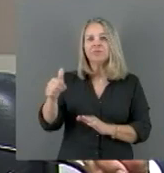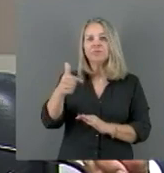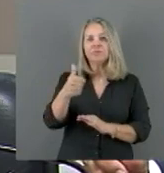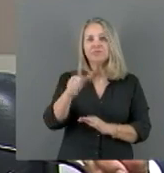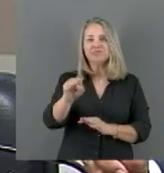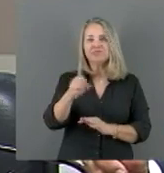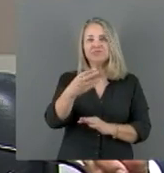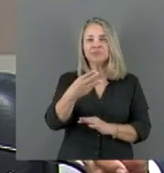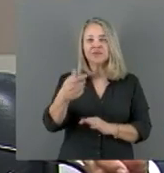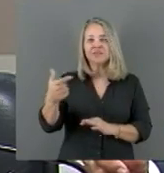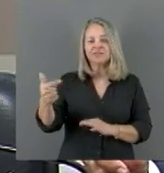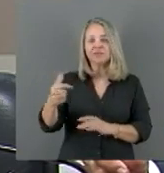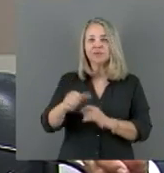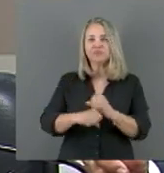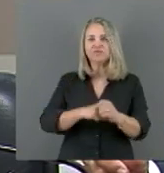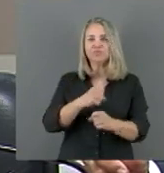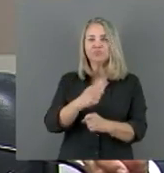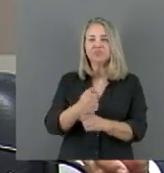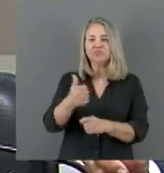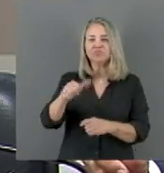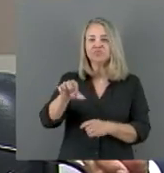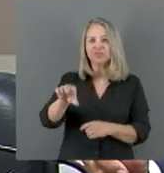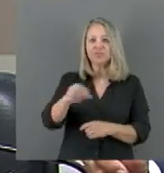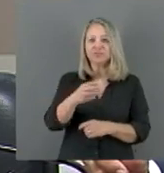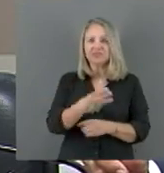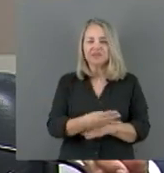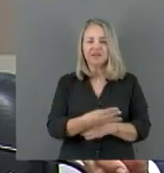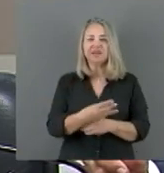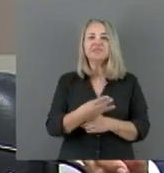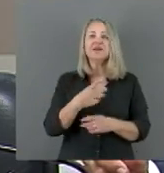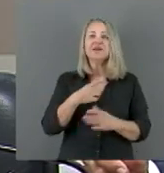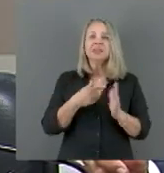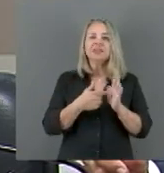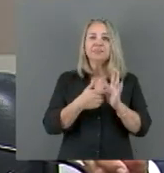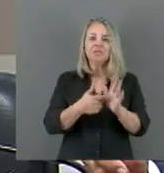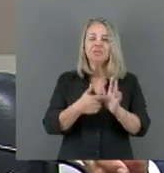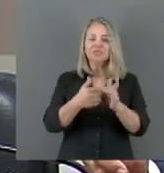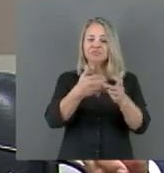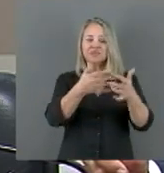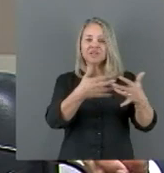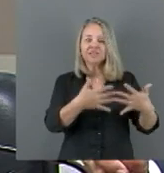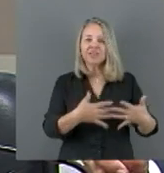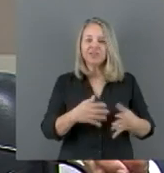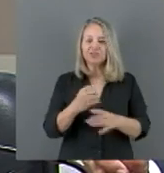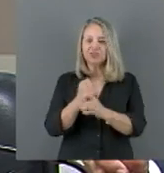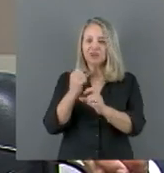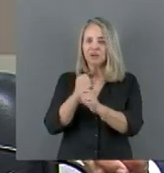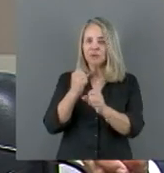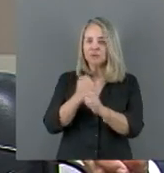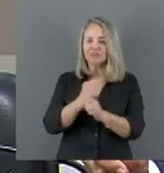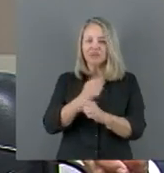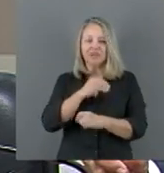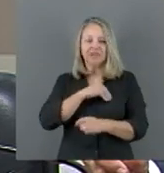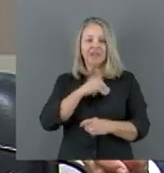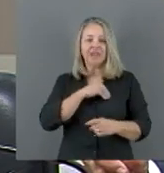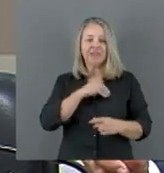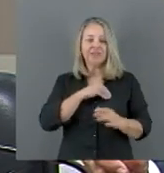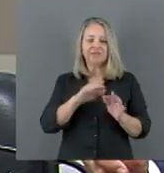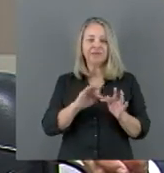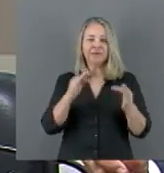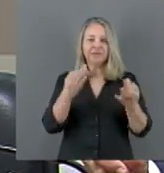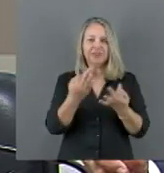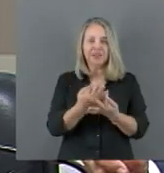8.742, de 1993, com relação aos critérios de cálculo da renda familiar per capita e